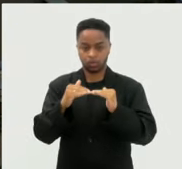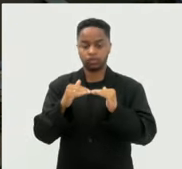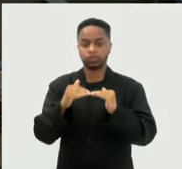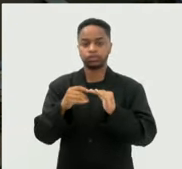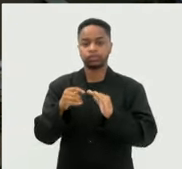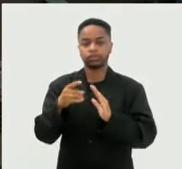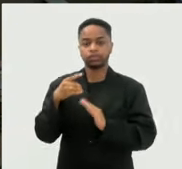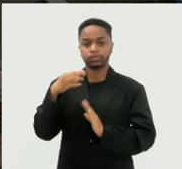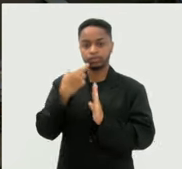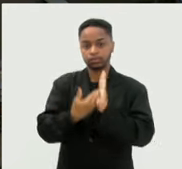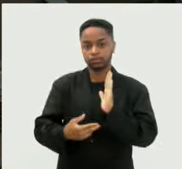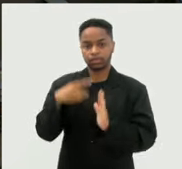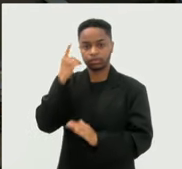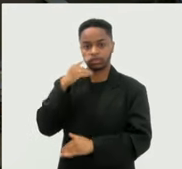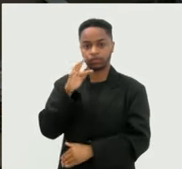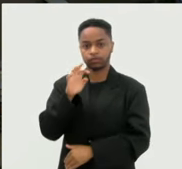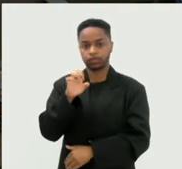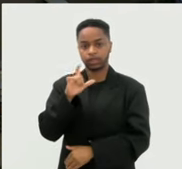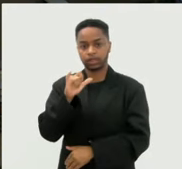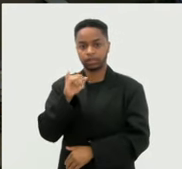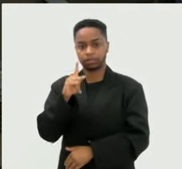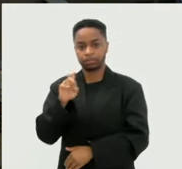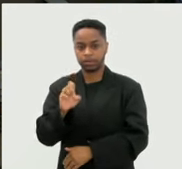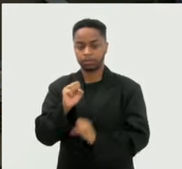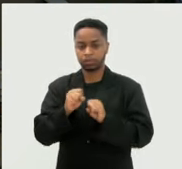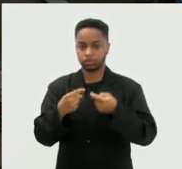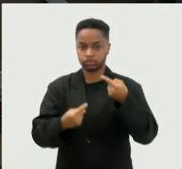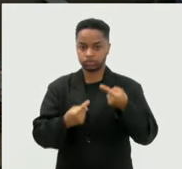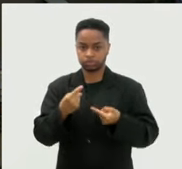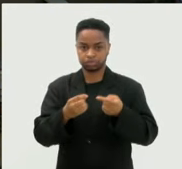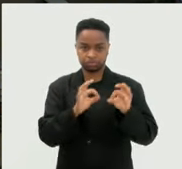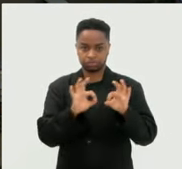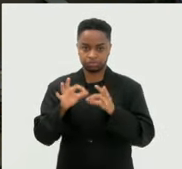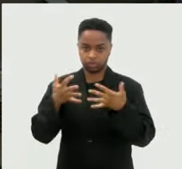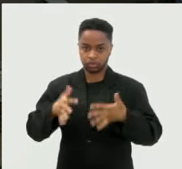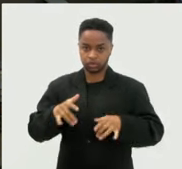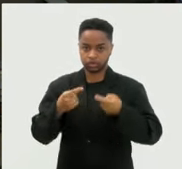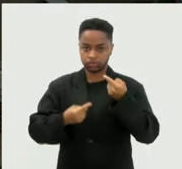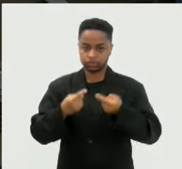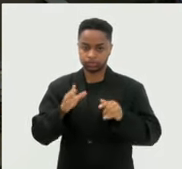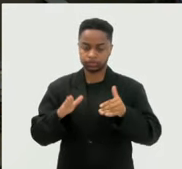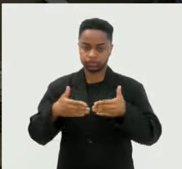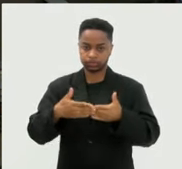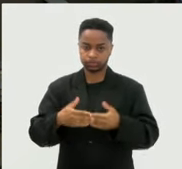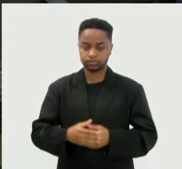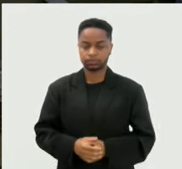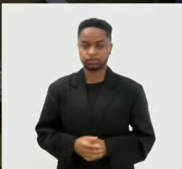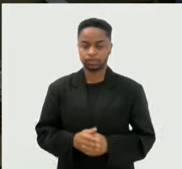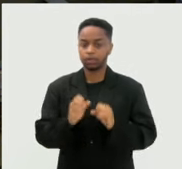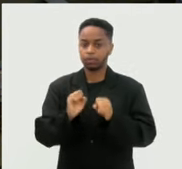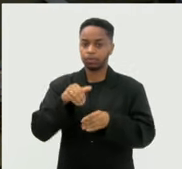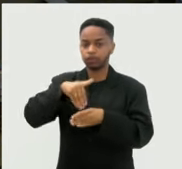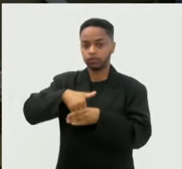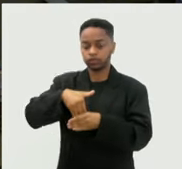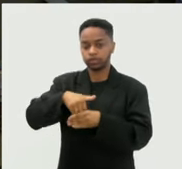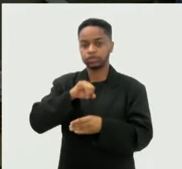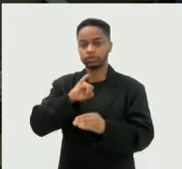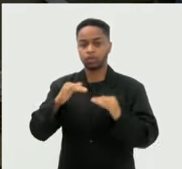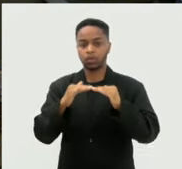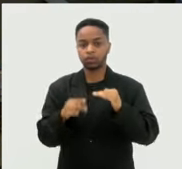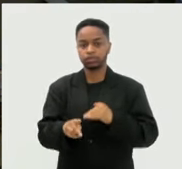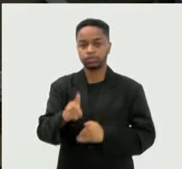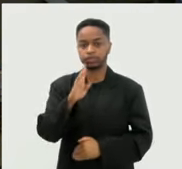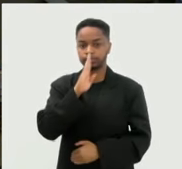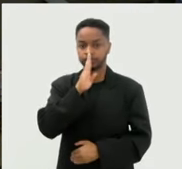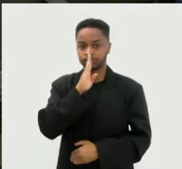Relator, deputado Felipe Soares. Em discussão. Não havendo quem queira discutir, encerrada a discussão. Em votação, os senhores que aprovam